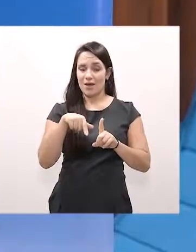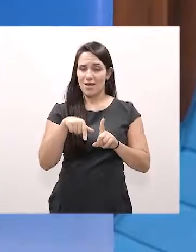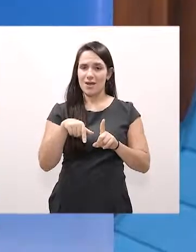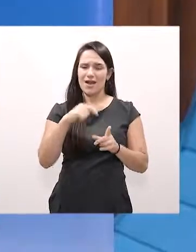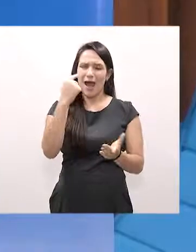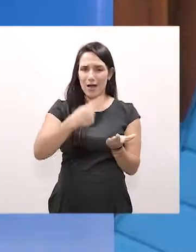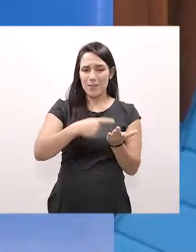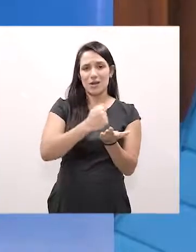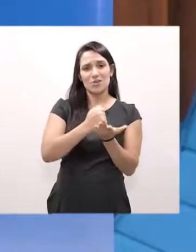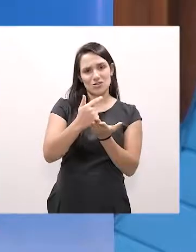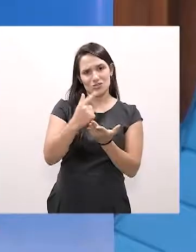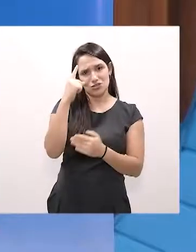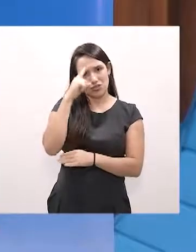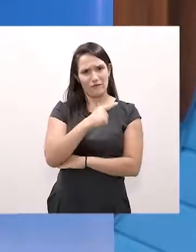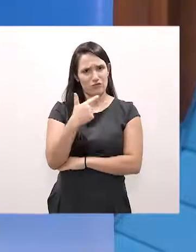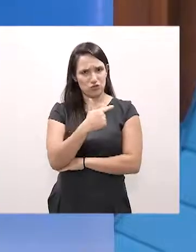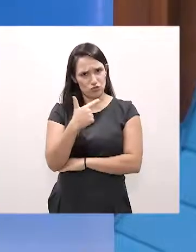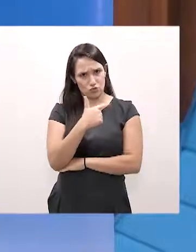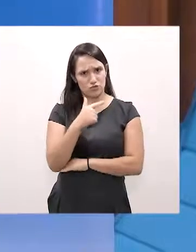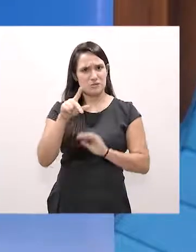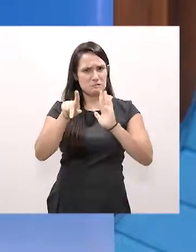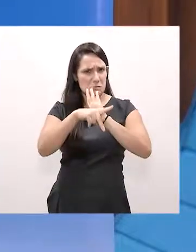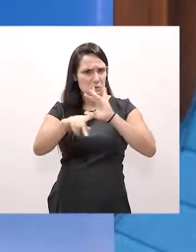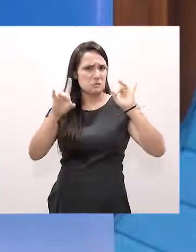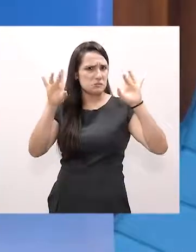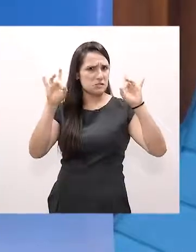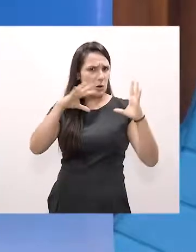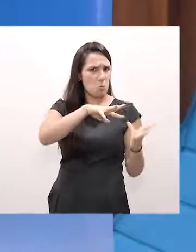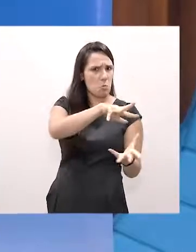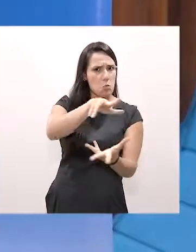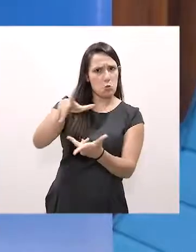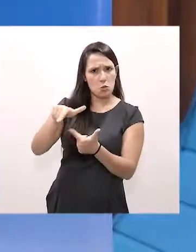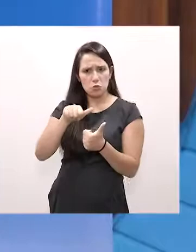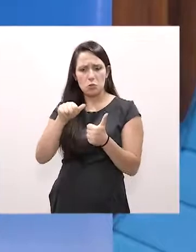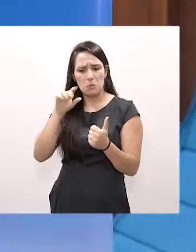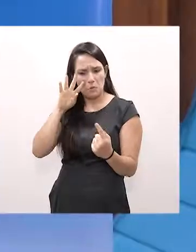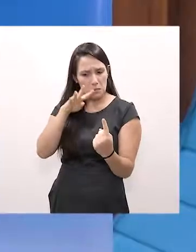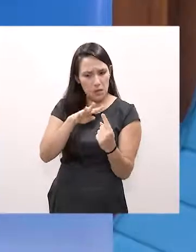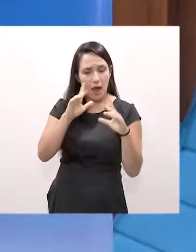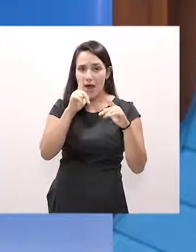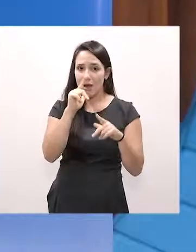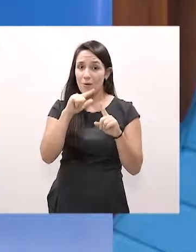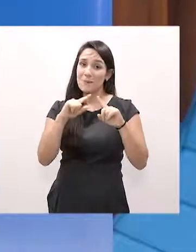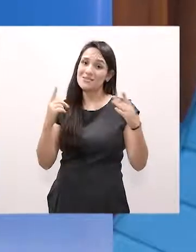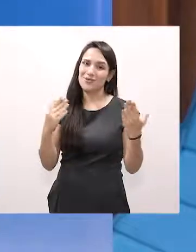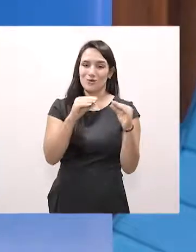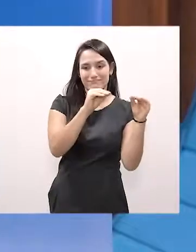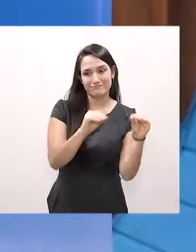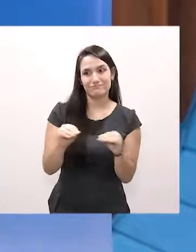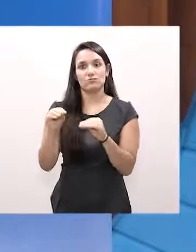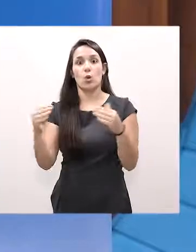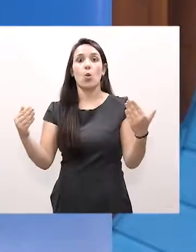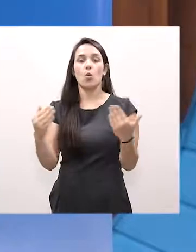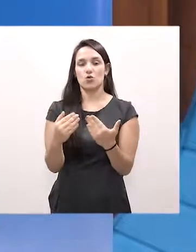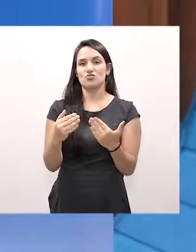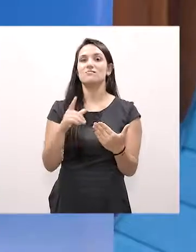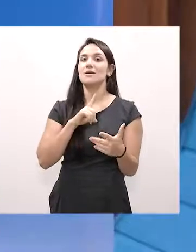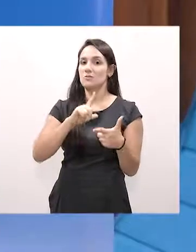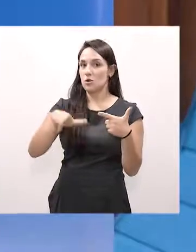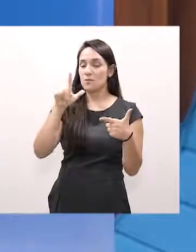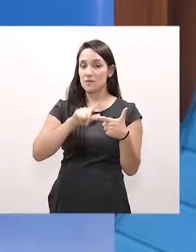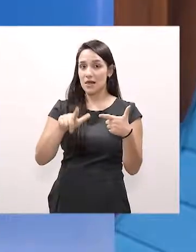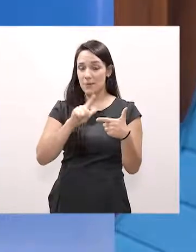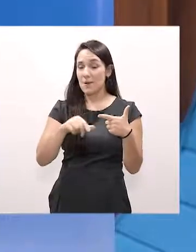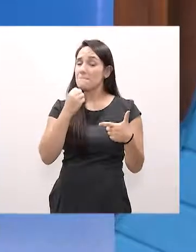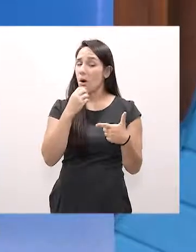março, na semana do dia 22, Dia Mundial da Água, mas o debate veio justamente no momento em que se buscam alternativas